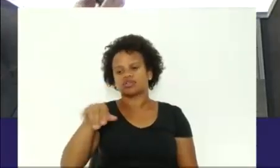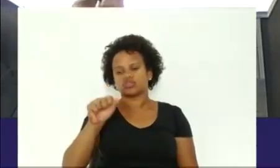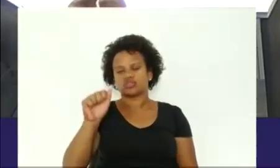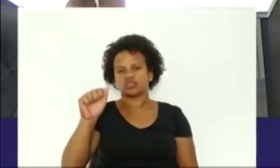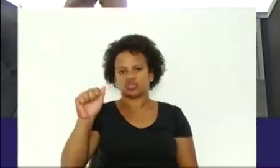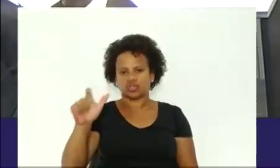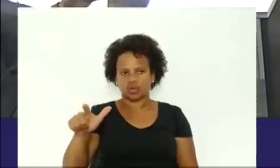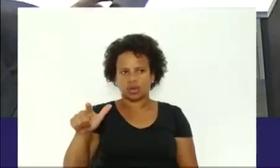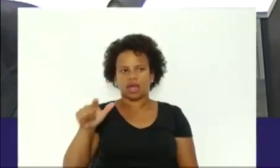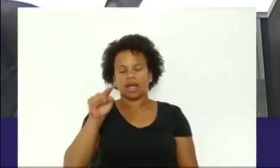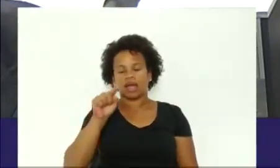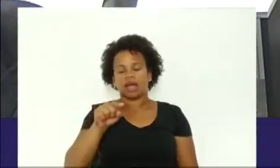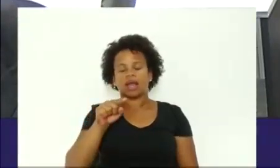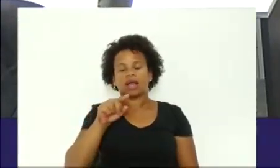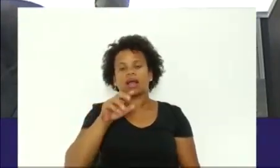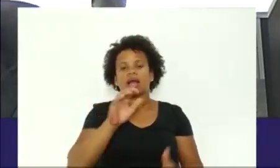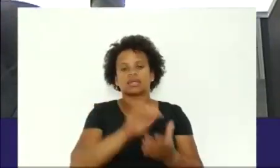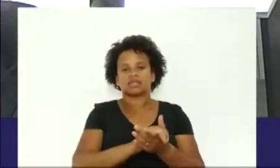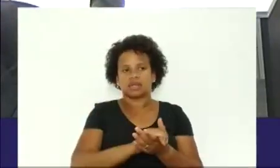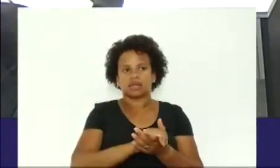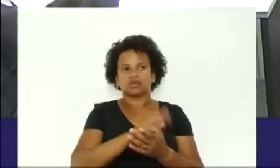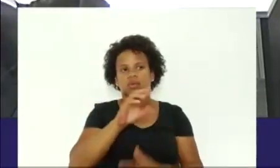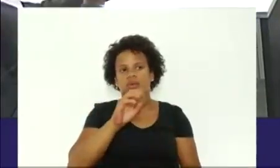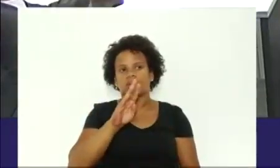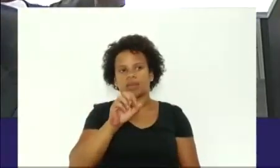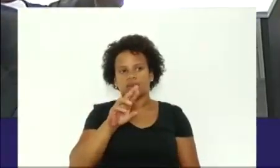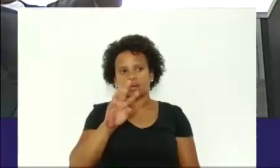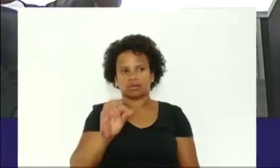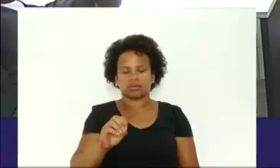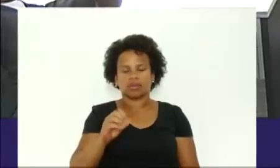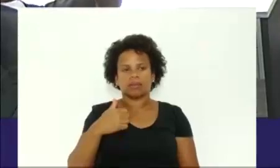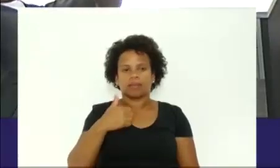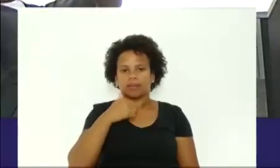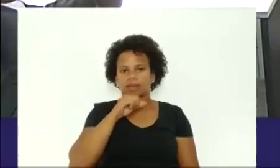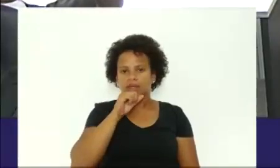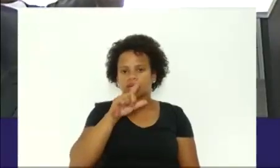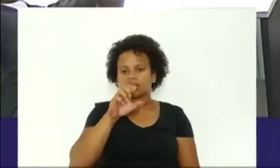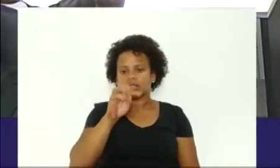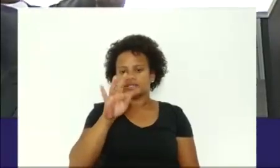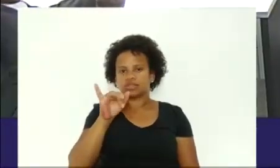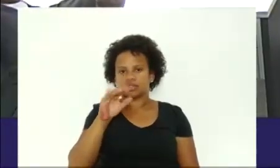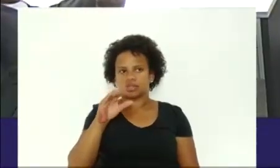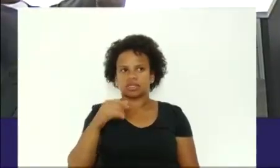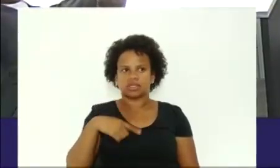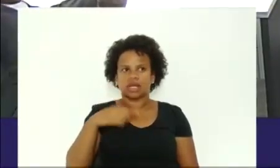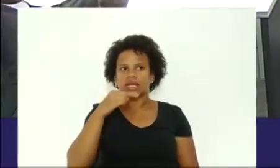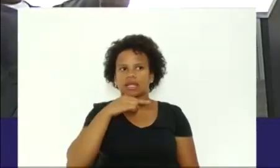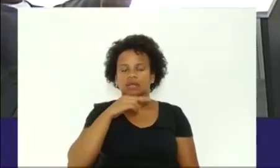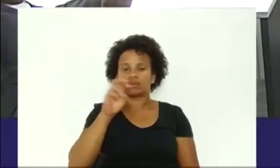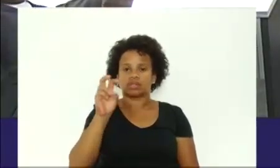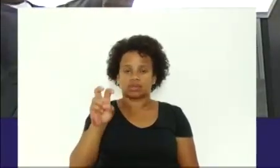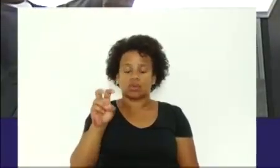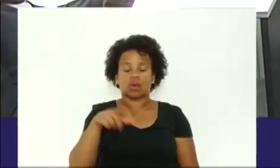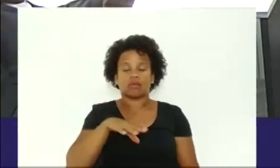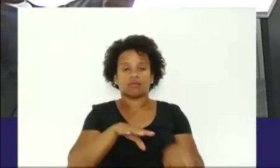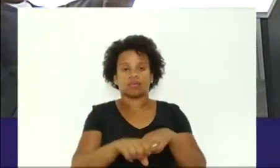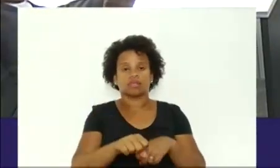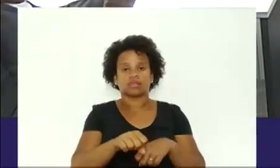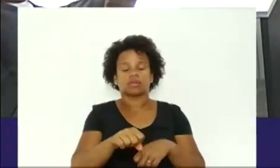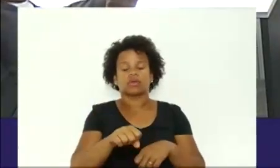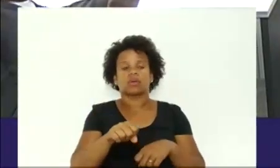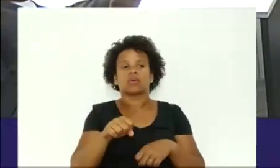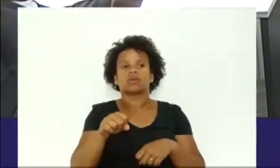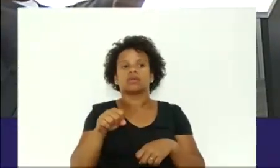de Andoni, mãe de Letícia e Júnior e avó de 5 netos. Sua formação é na área de serviço social e terapia